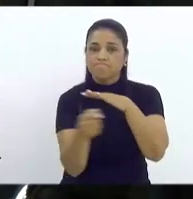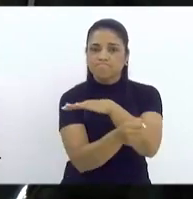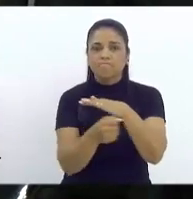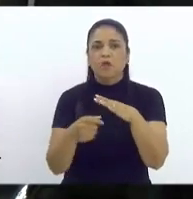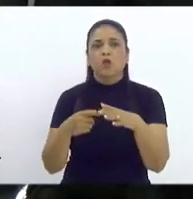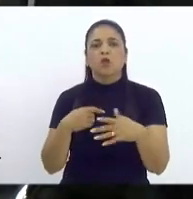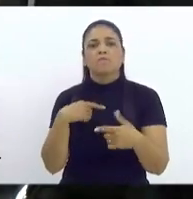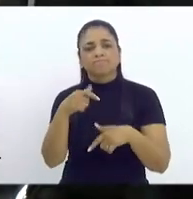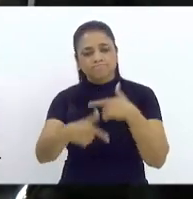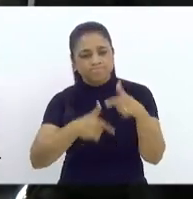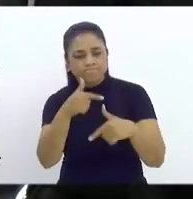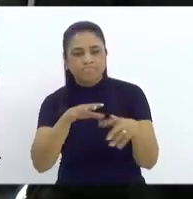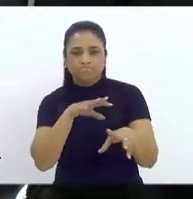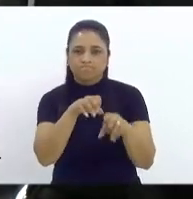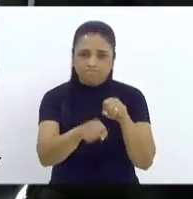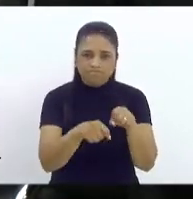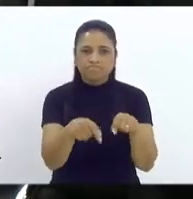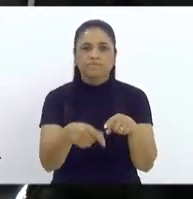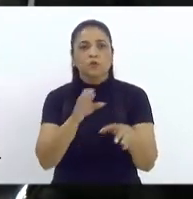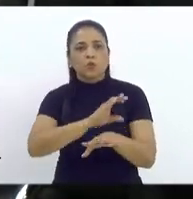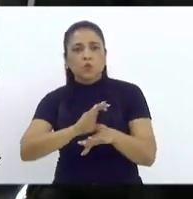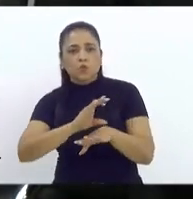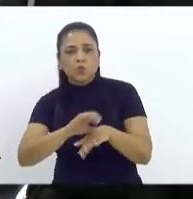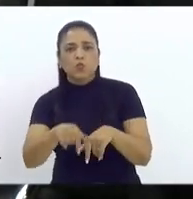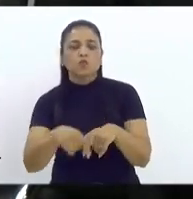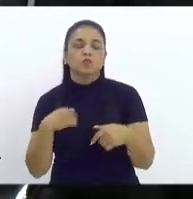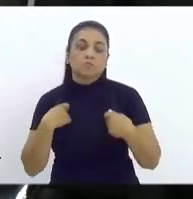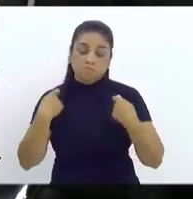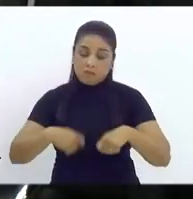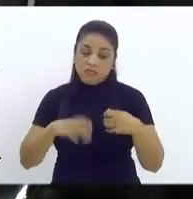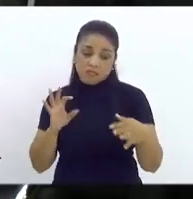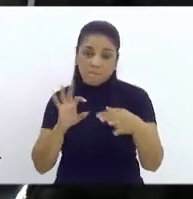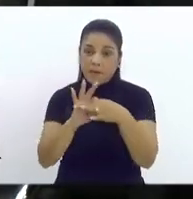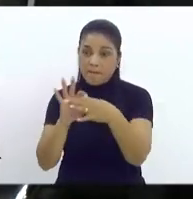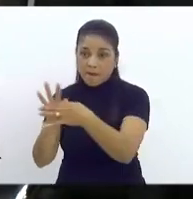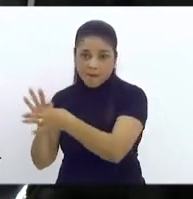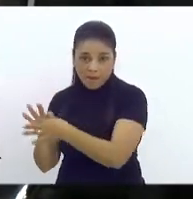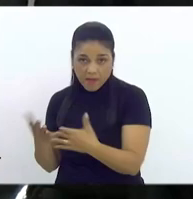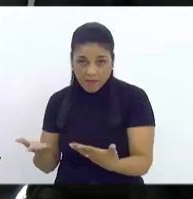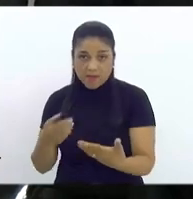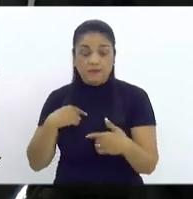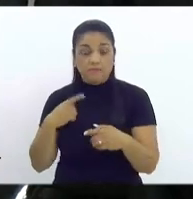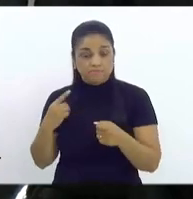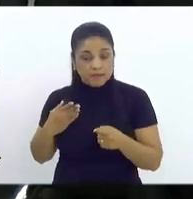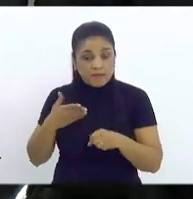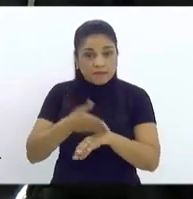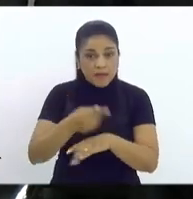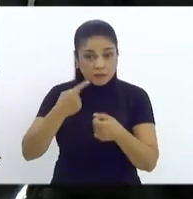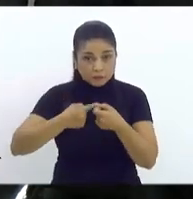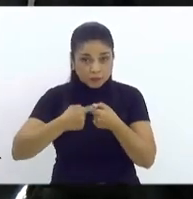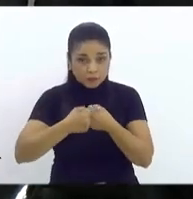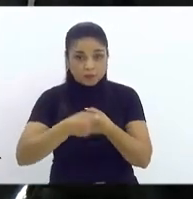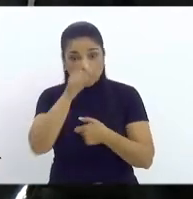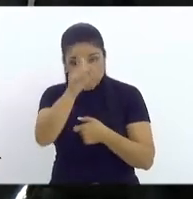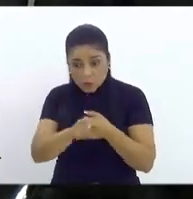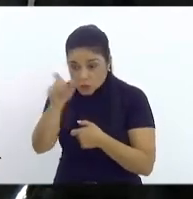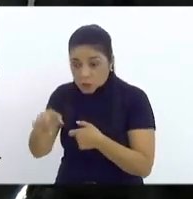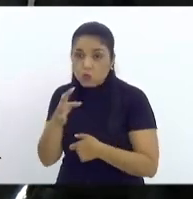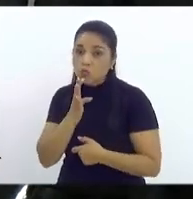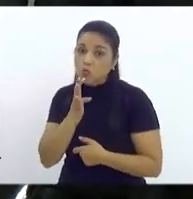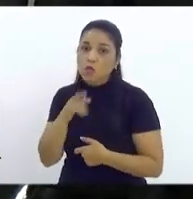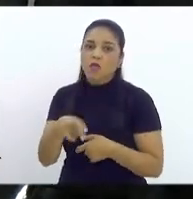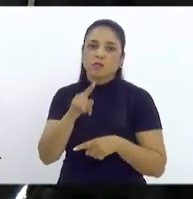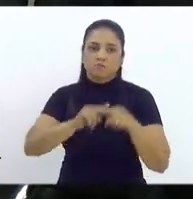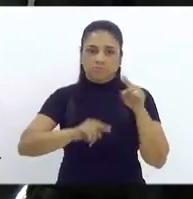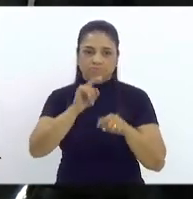gente entende que faz parte da cadeia de valor do funcionamento. E, se nós vamos entrar no município, temos que ter pessoas no município que conheçam o nosso